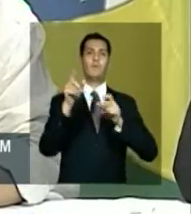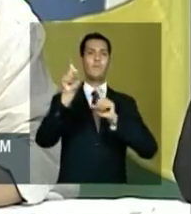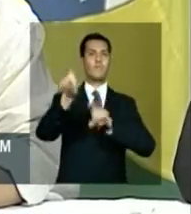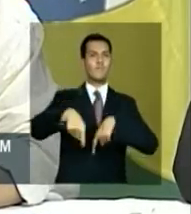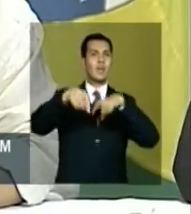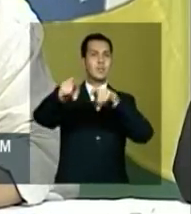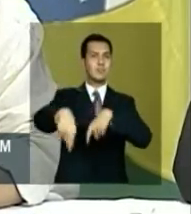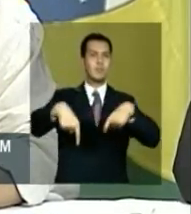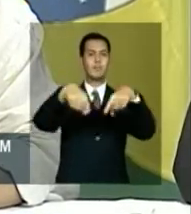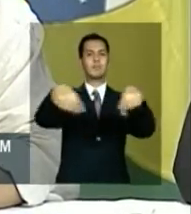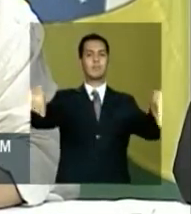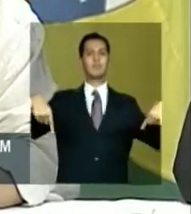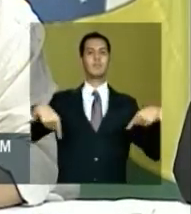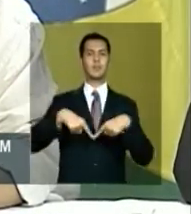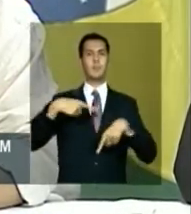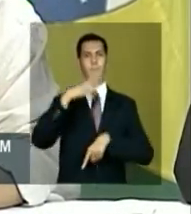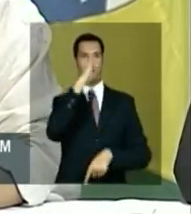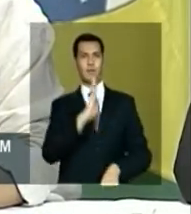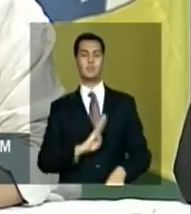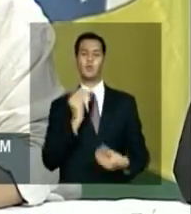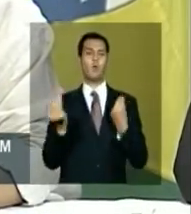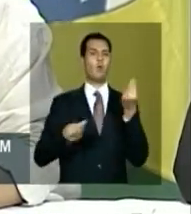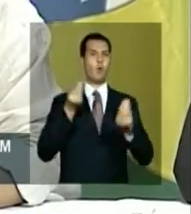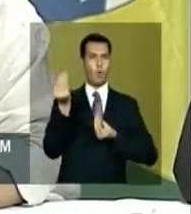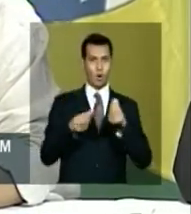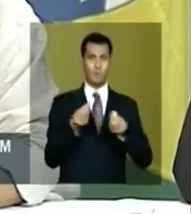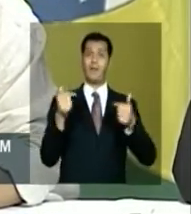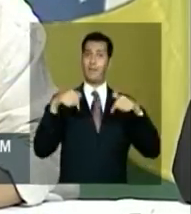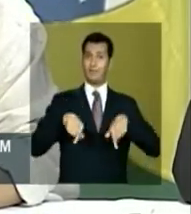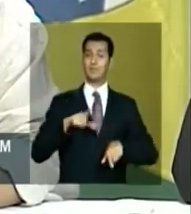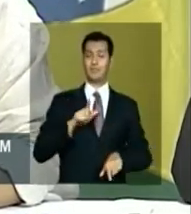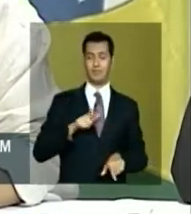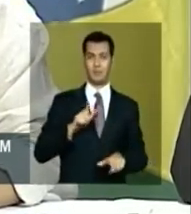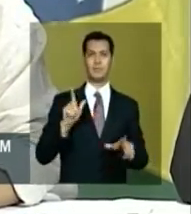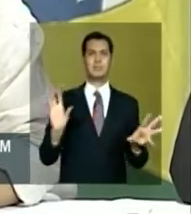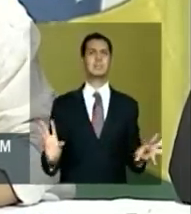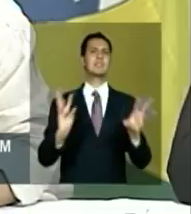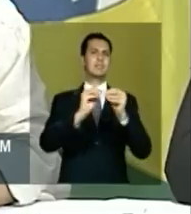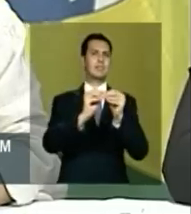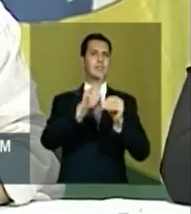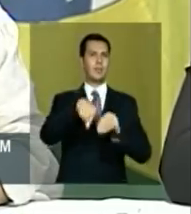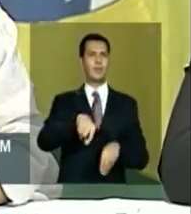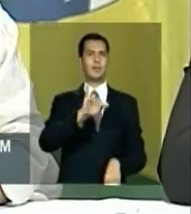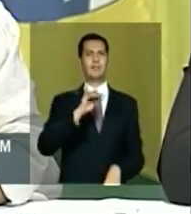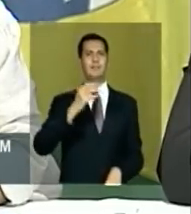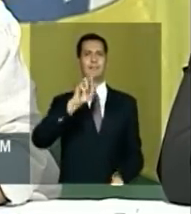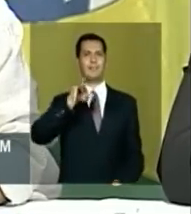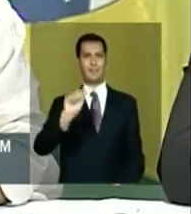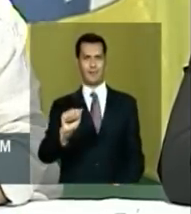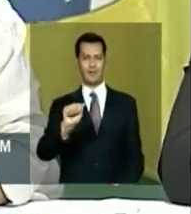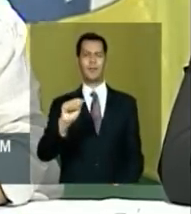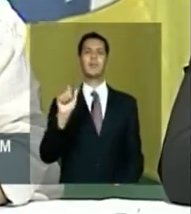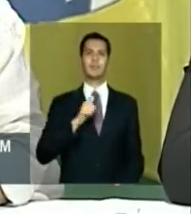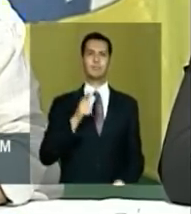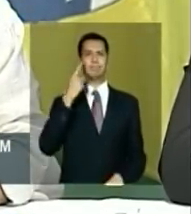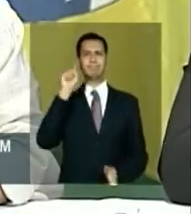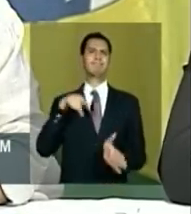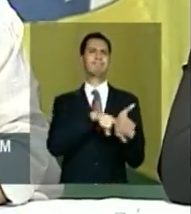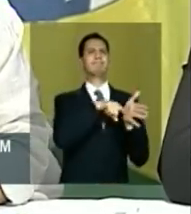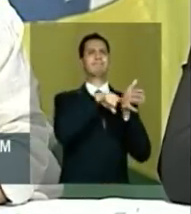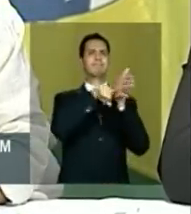ok então nós temos aqui uma síntese com base nos dados do Inc no cadastro de regação fundiária do INCRA que mostra o